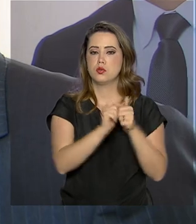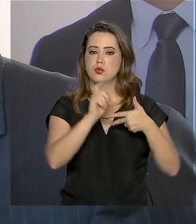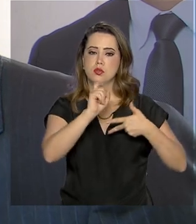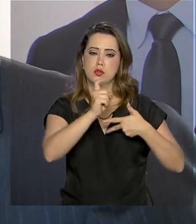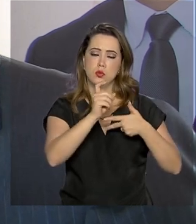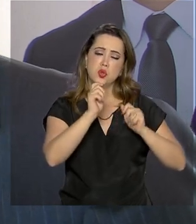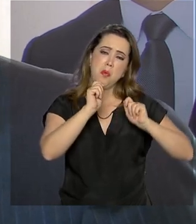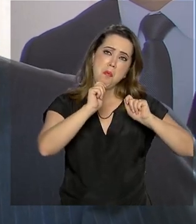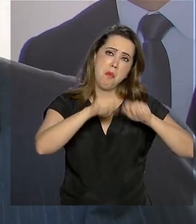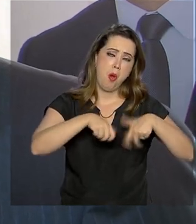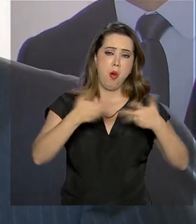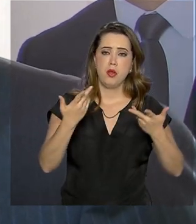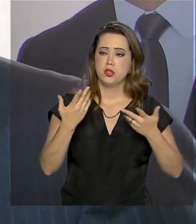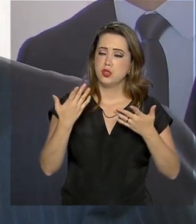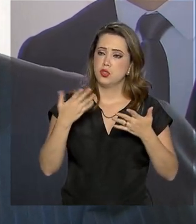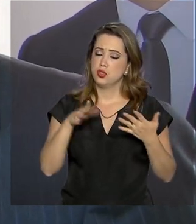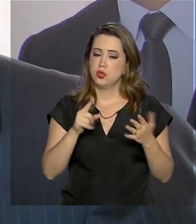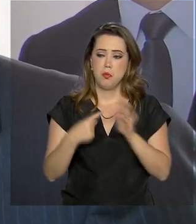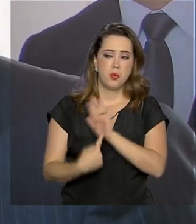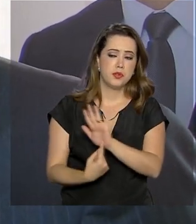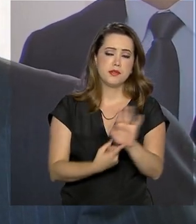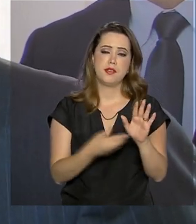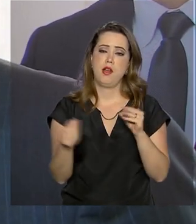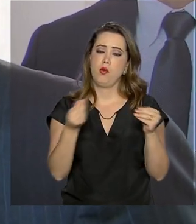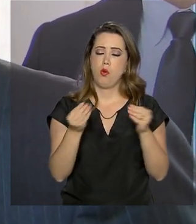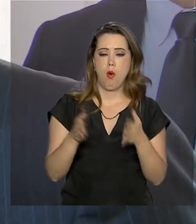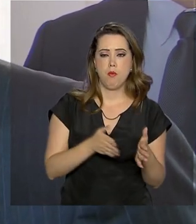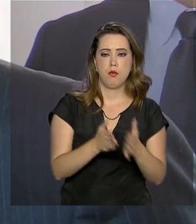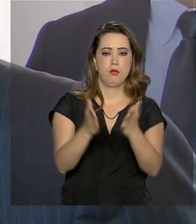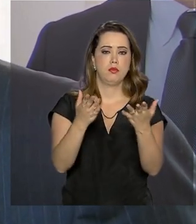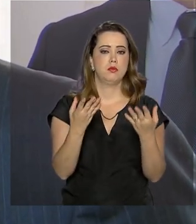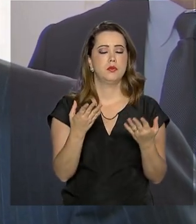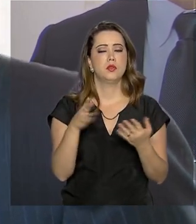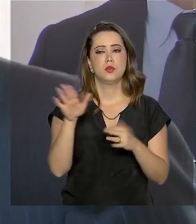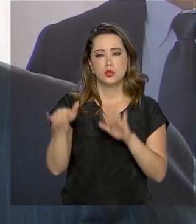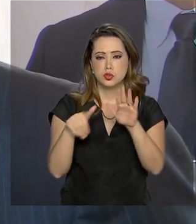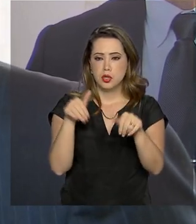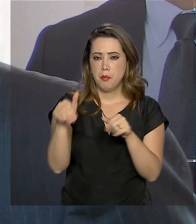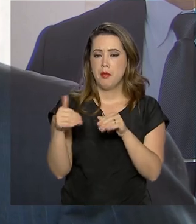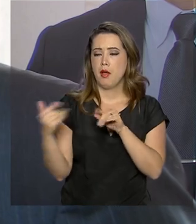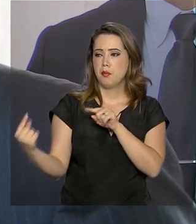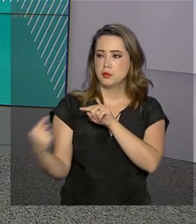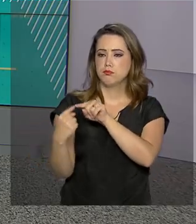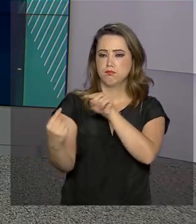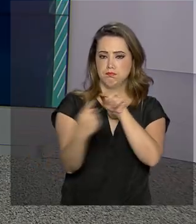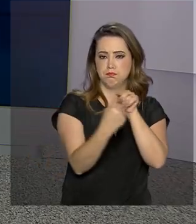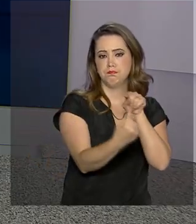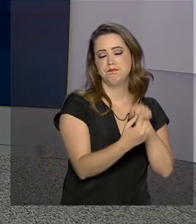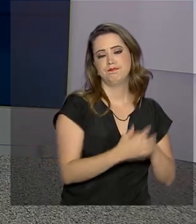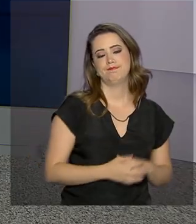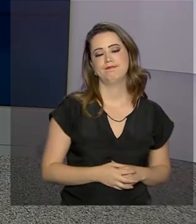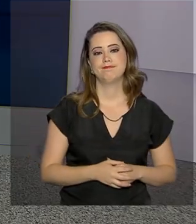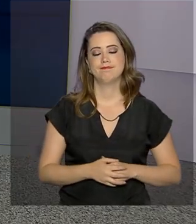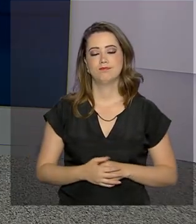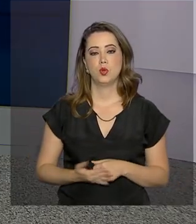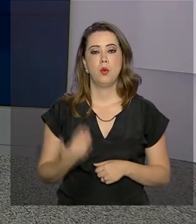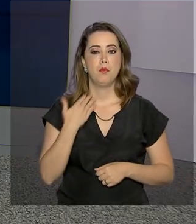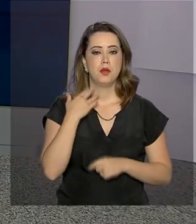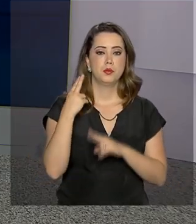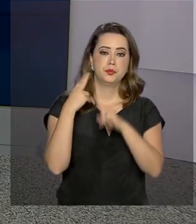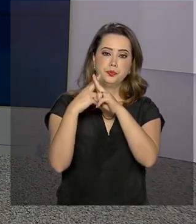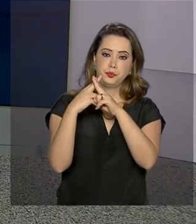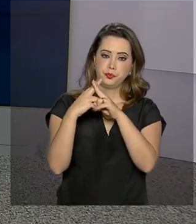muito pode traçar alguma sinalização e buscar um convencimento não pode passar disso aí a caixa